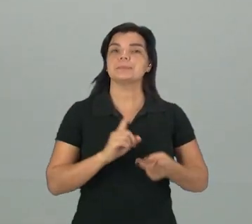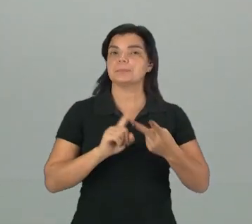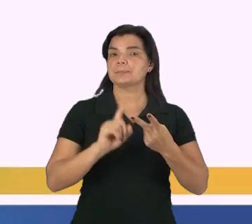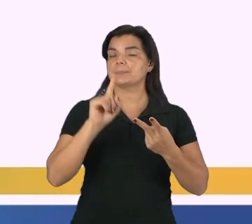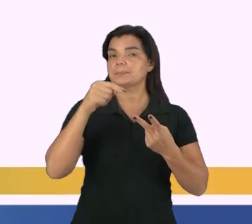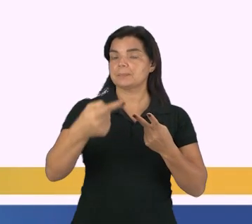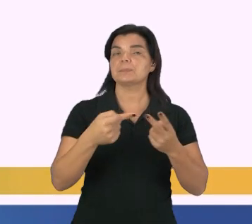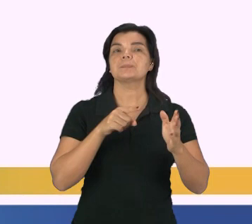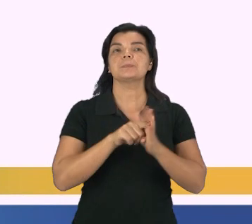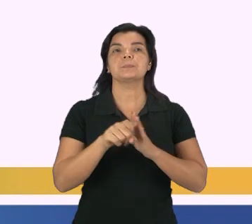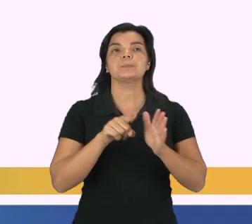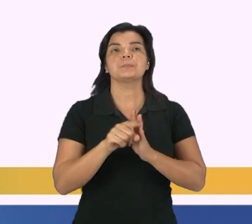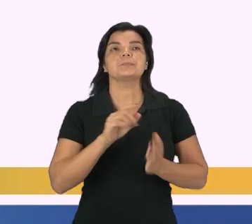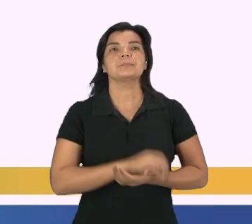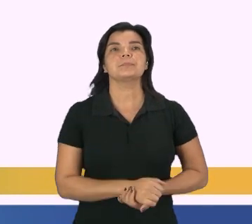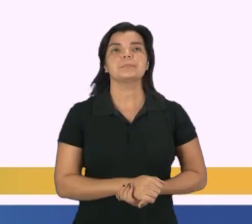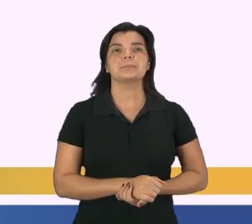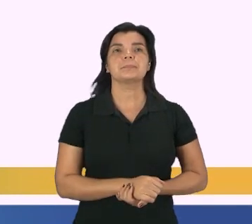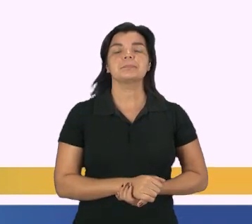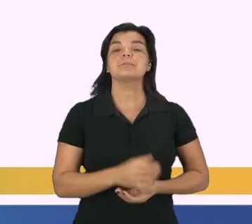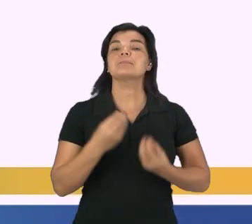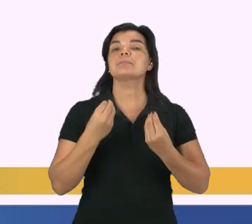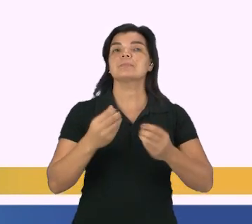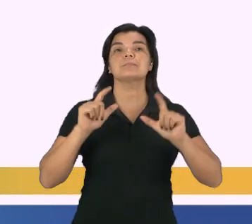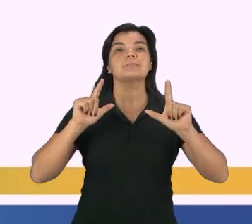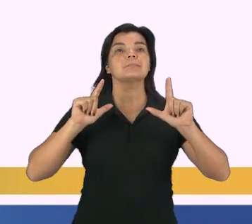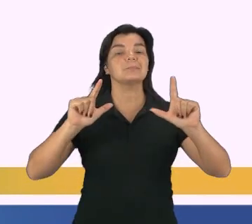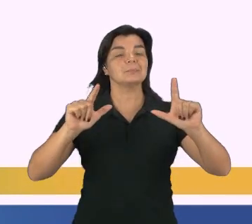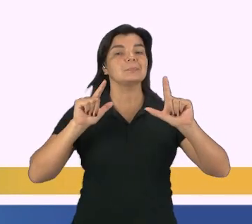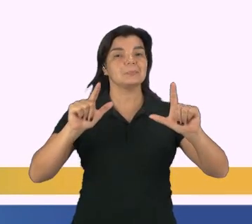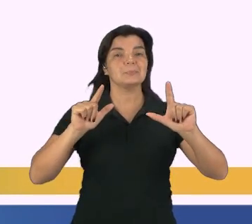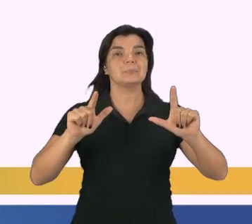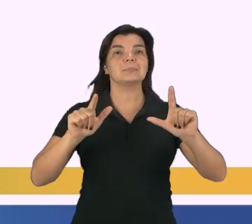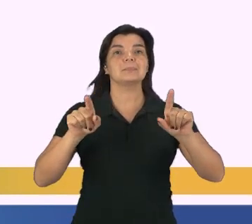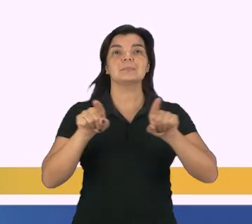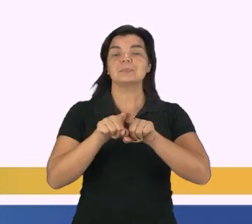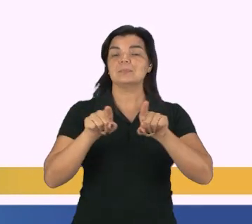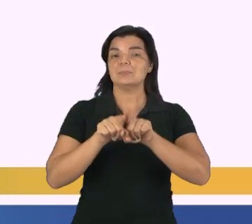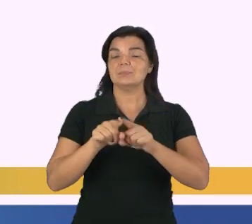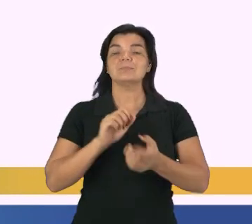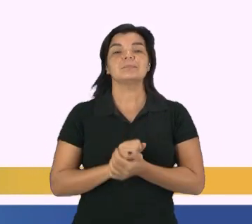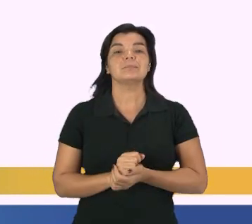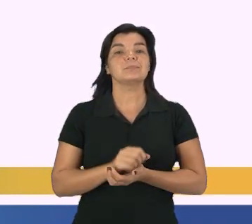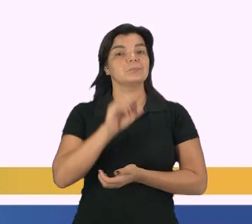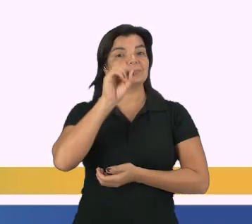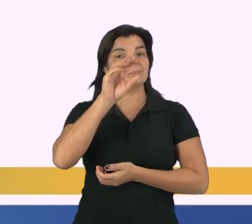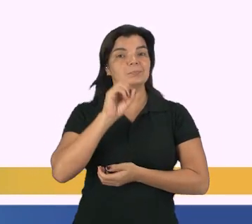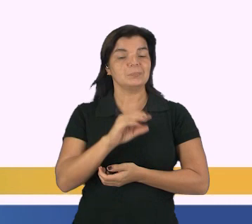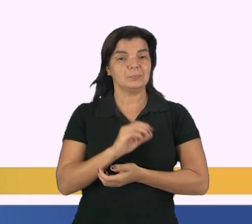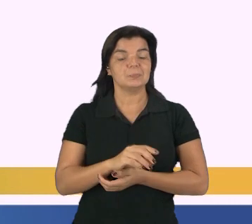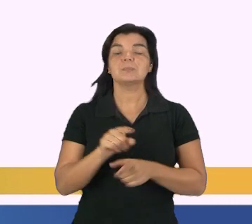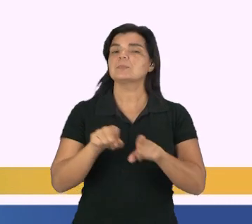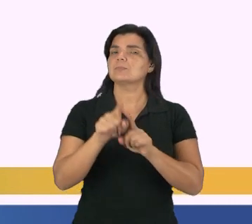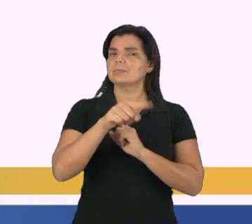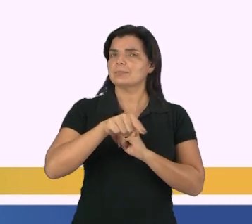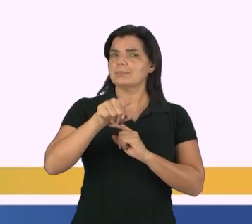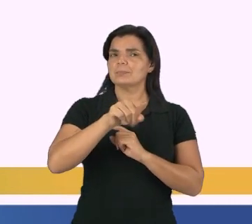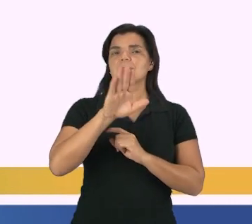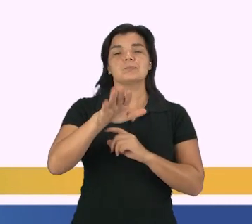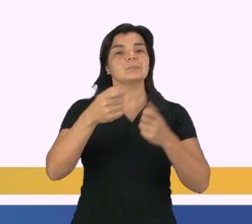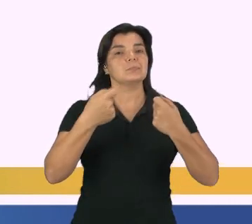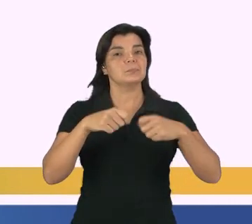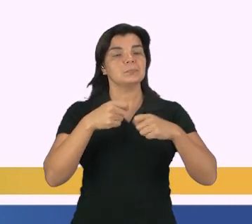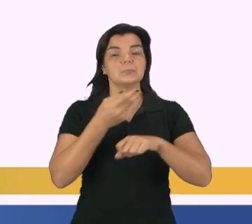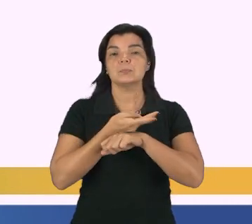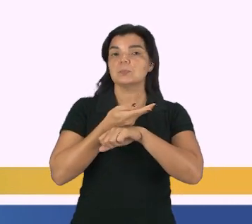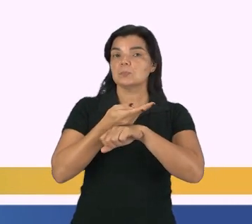próxima perguntinha que temos. Para que servem as placas de sinalização? Vocês já